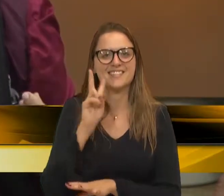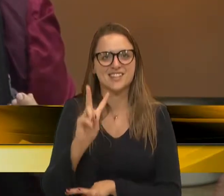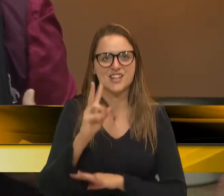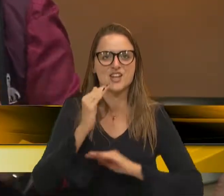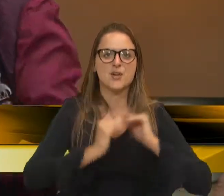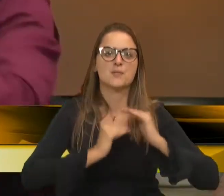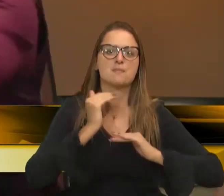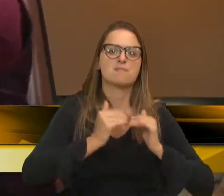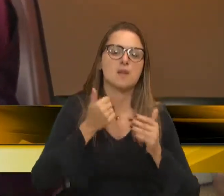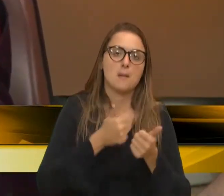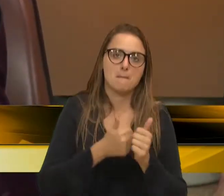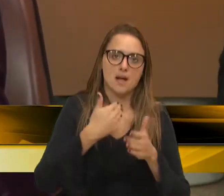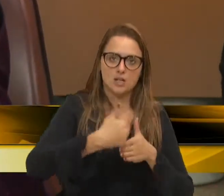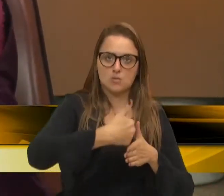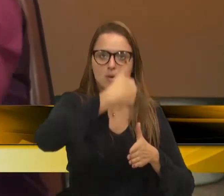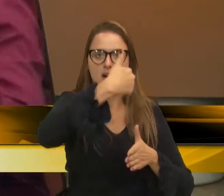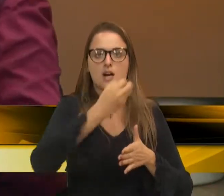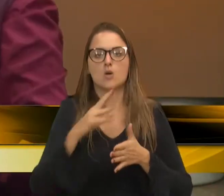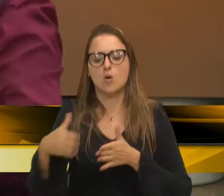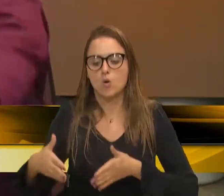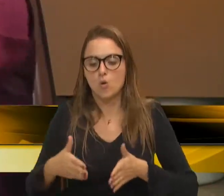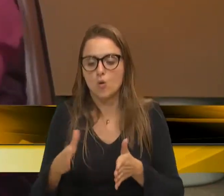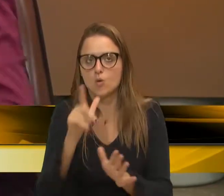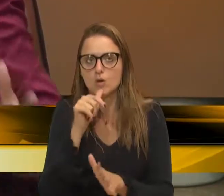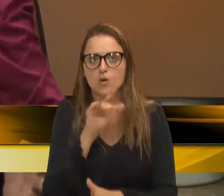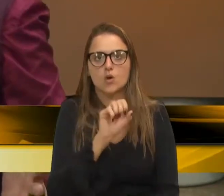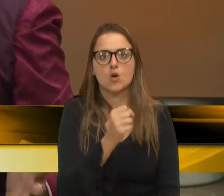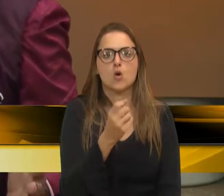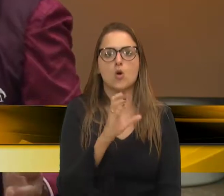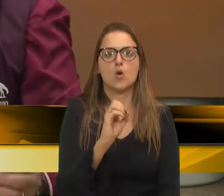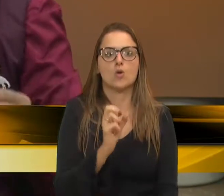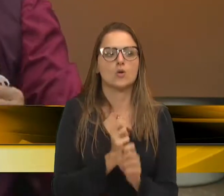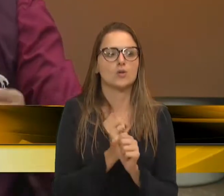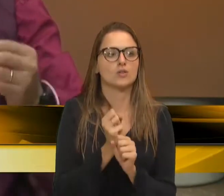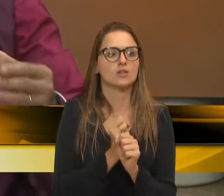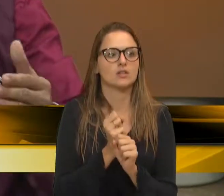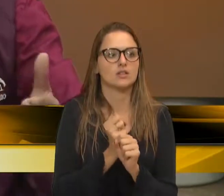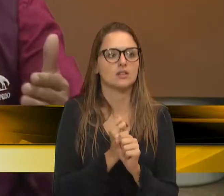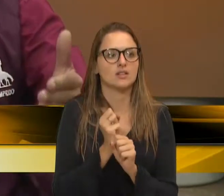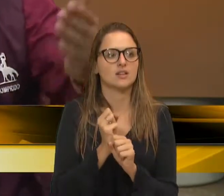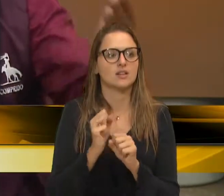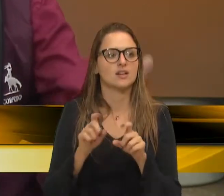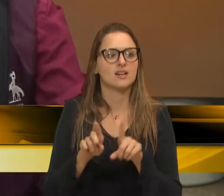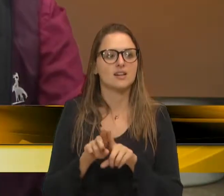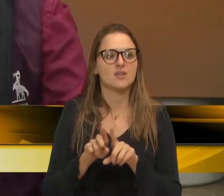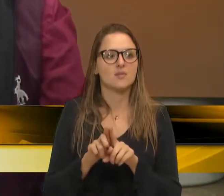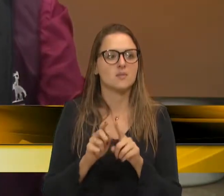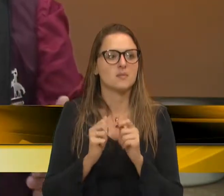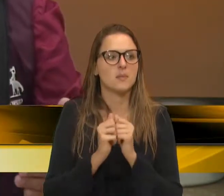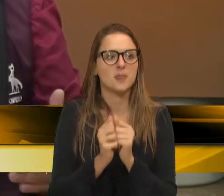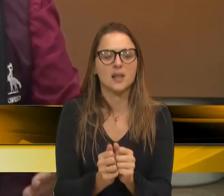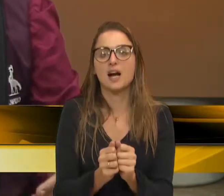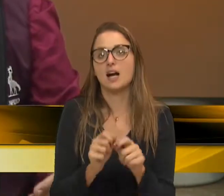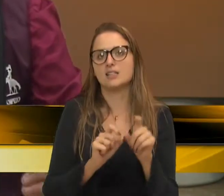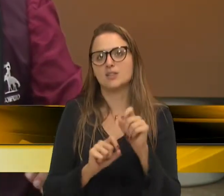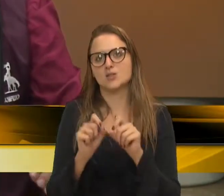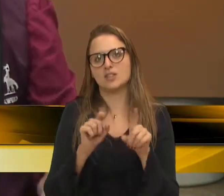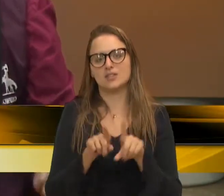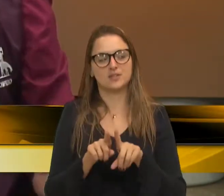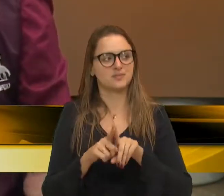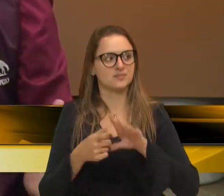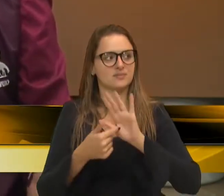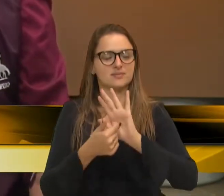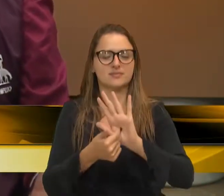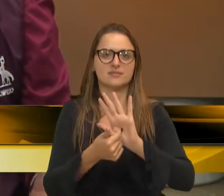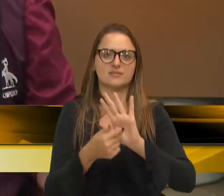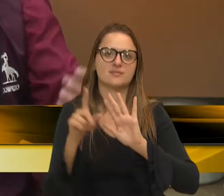em encostas. Uma propriedade, a vereadora Adiló falou, 80 anos. Uma coisa não tem nada a ver com a outra. Quando não se quer fazer,